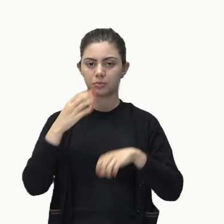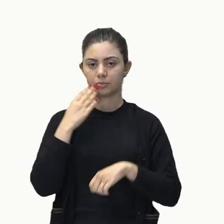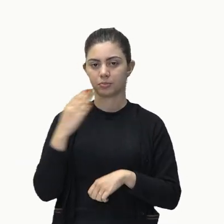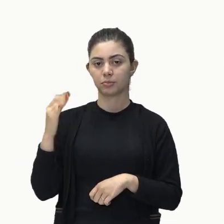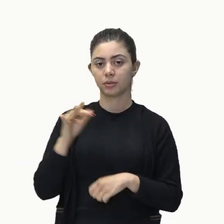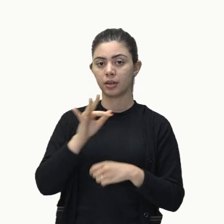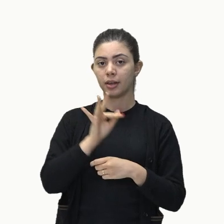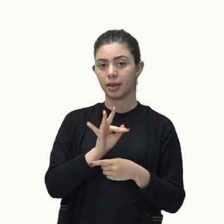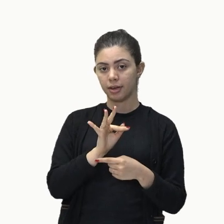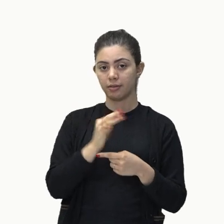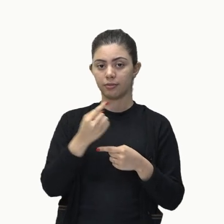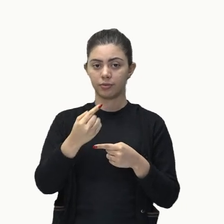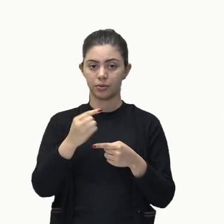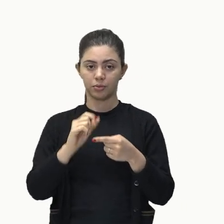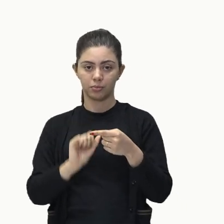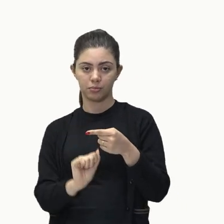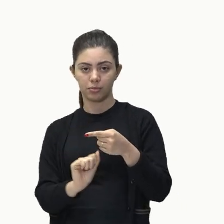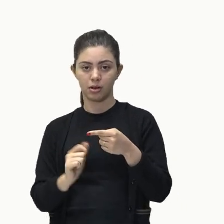dividido por A1